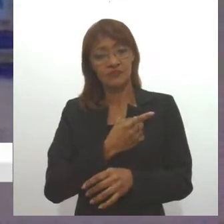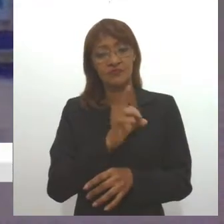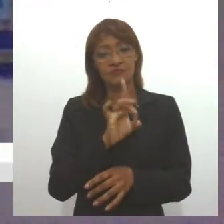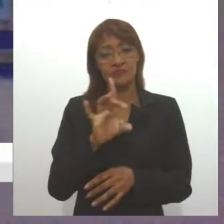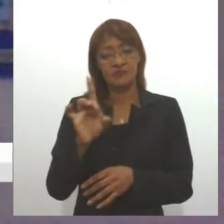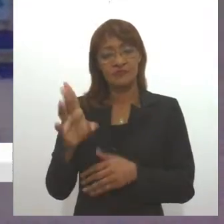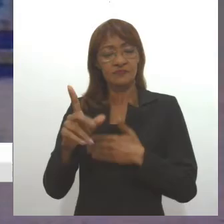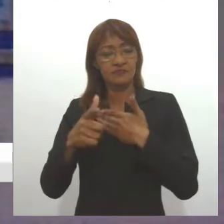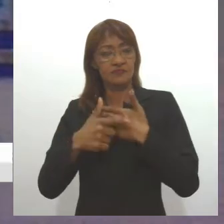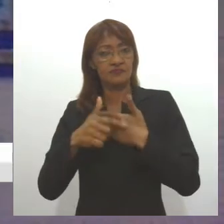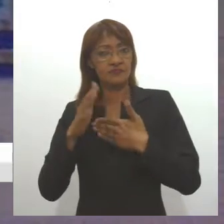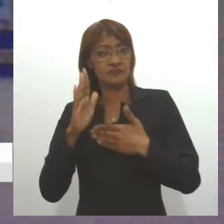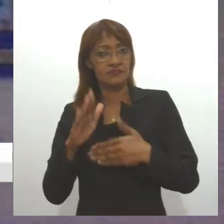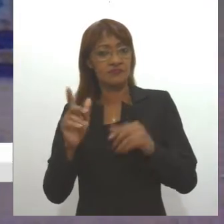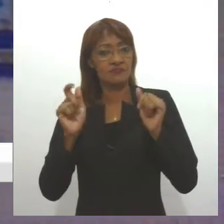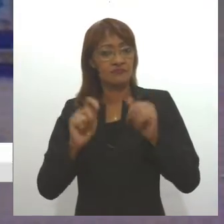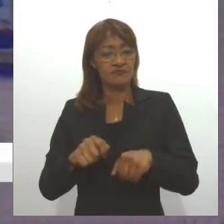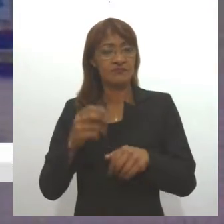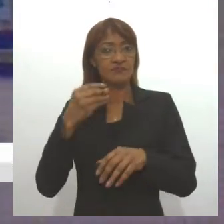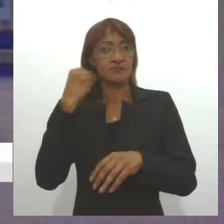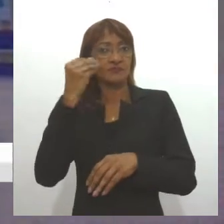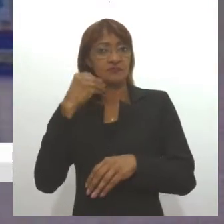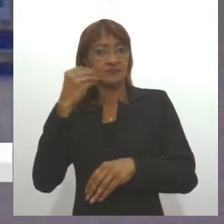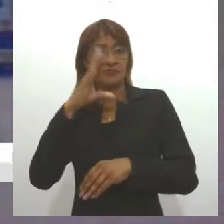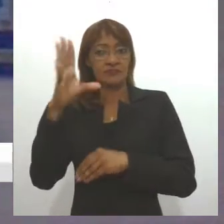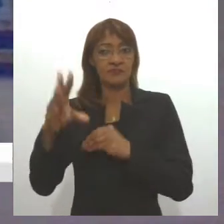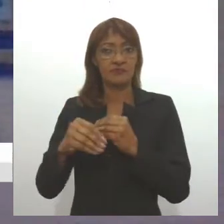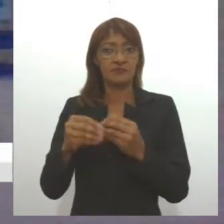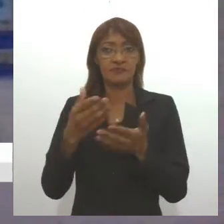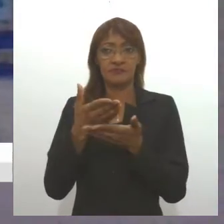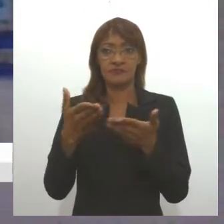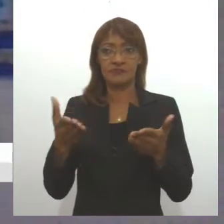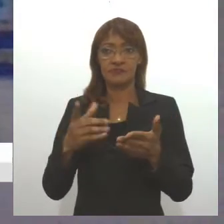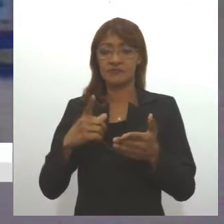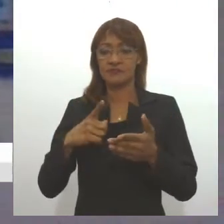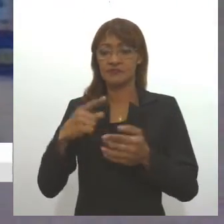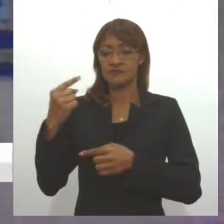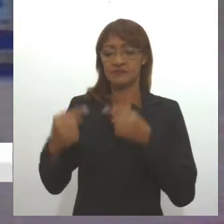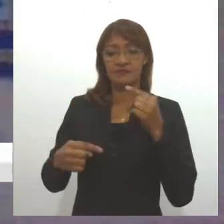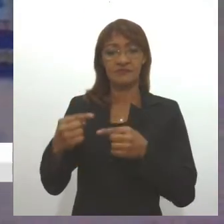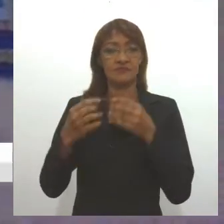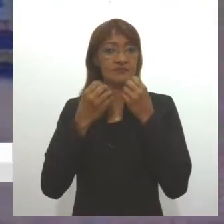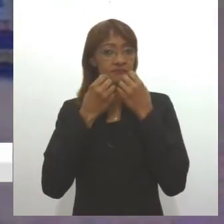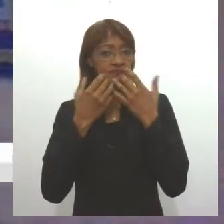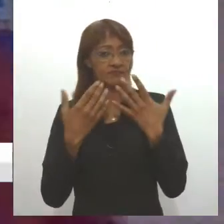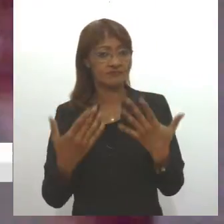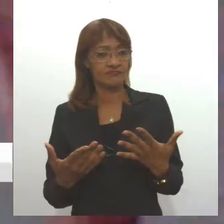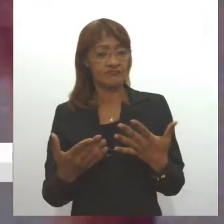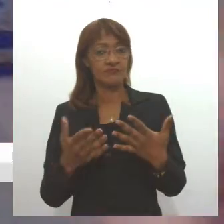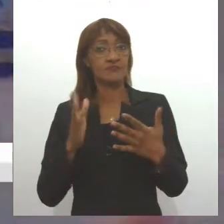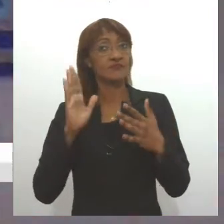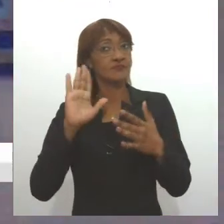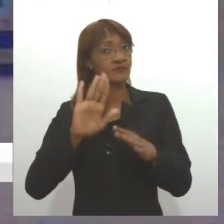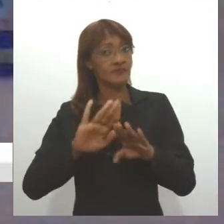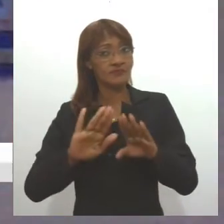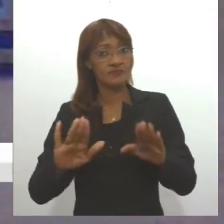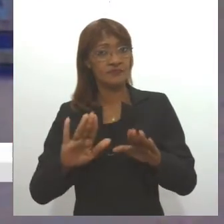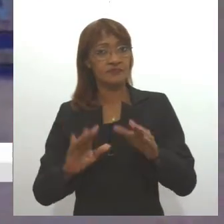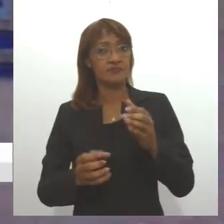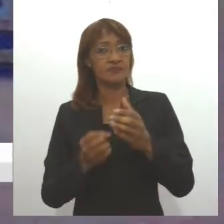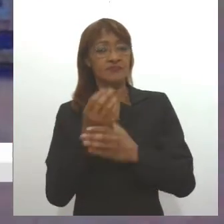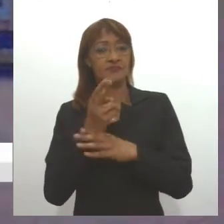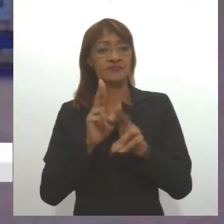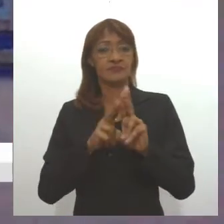papel, dentro da sua experiência, e constrói uma política pública de excelência. Foi assim que foi construído o SUS, foi assim que foi construído o